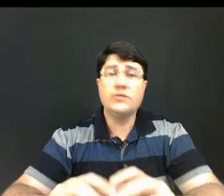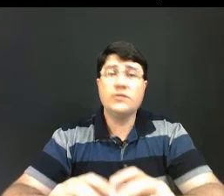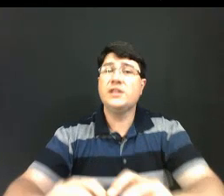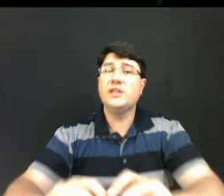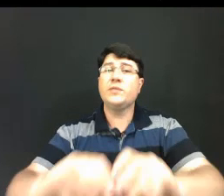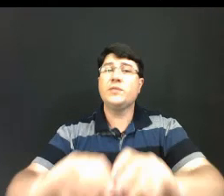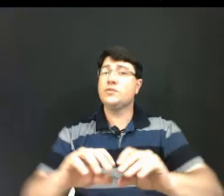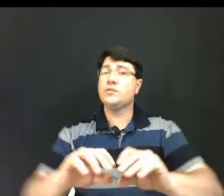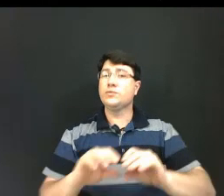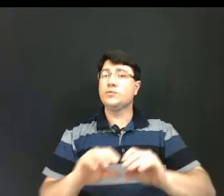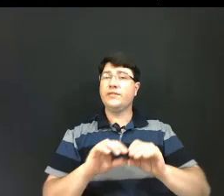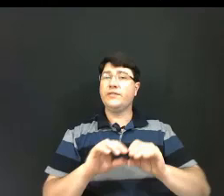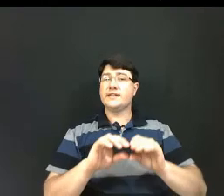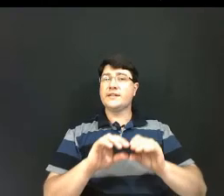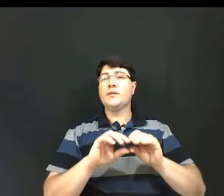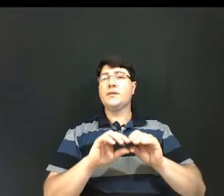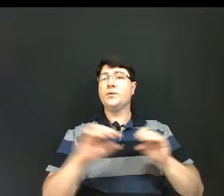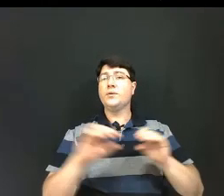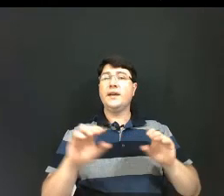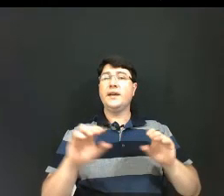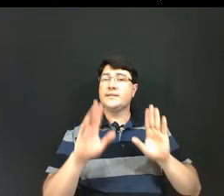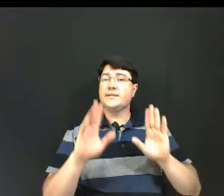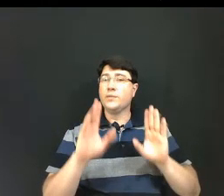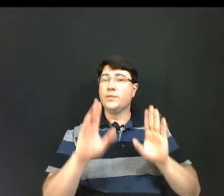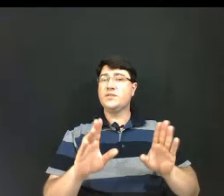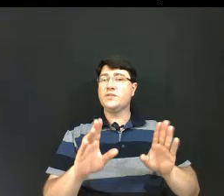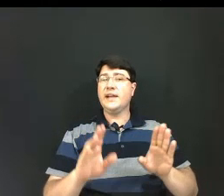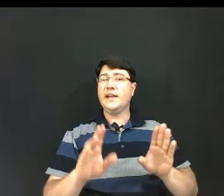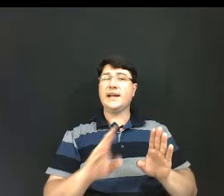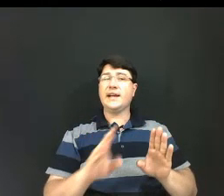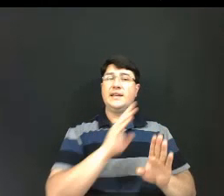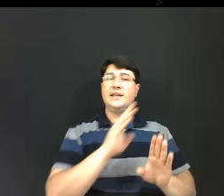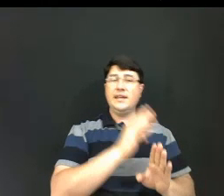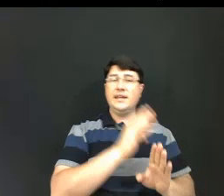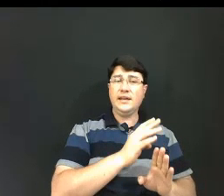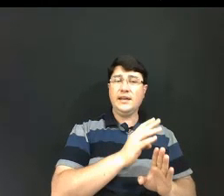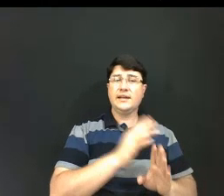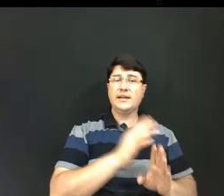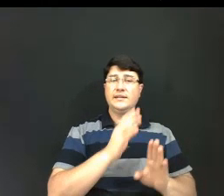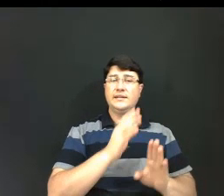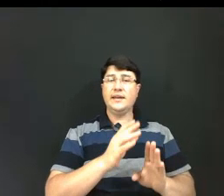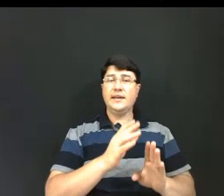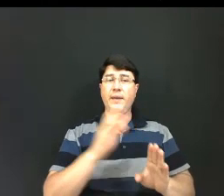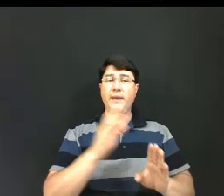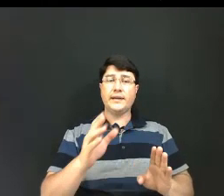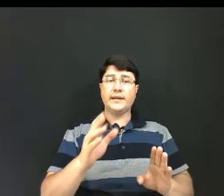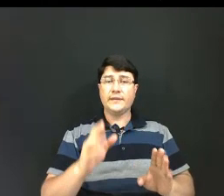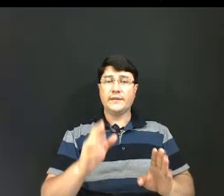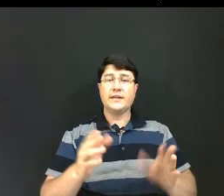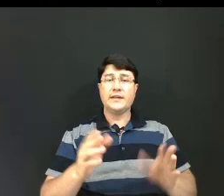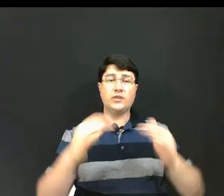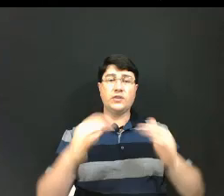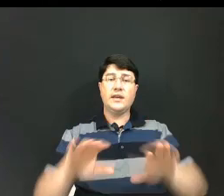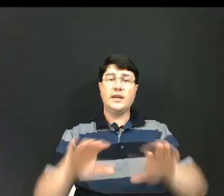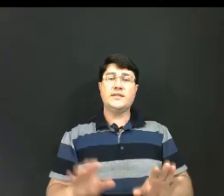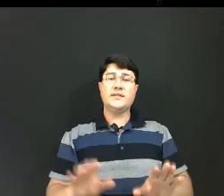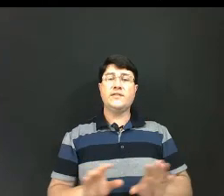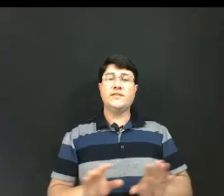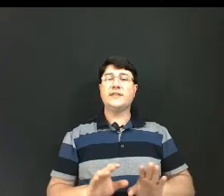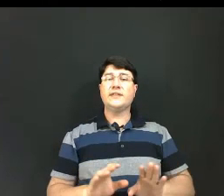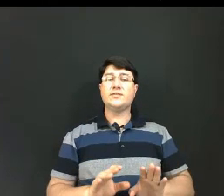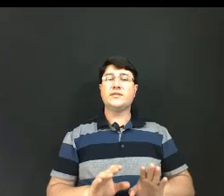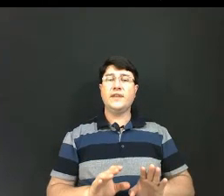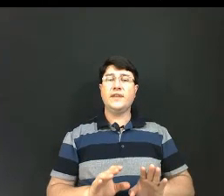todos eles utilizam uma estrutura frasal em português muito similar. Ir, de, para. Só que